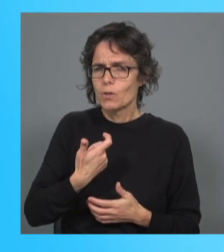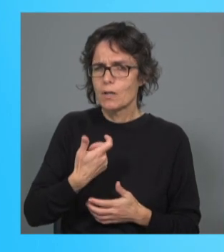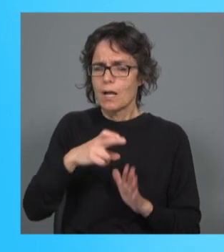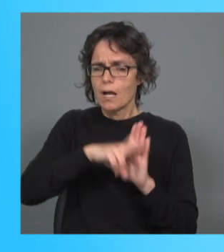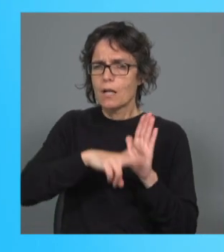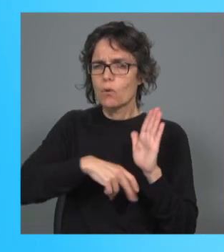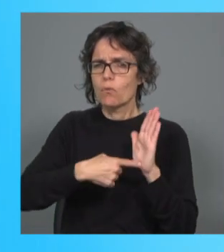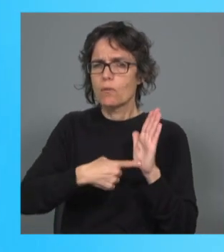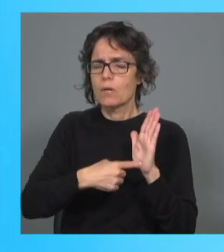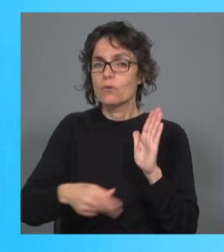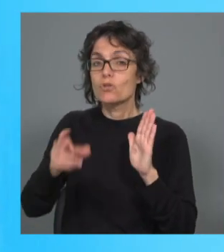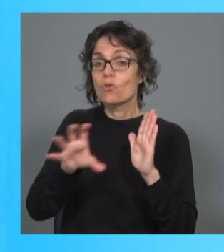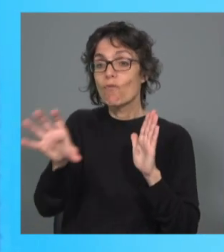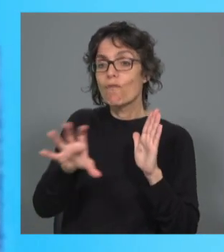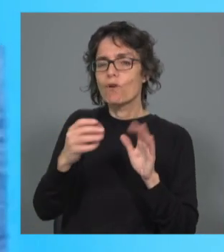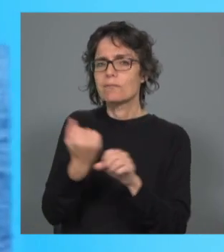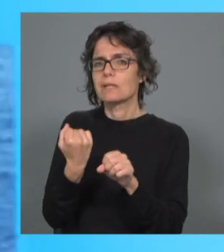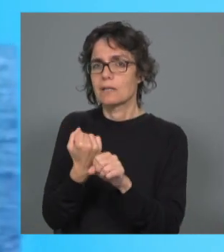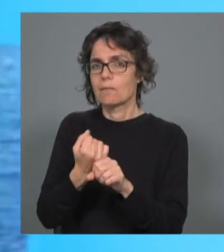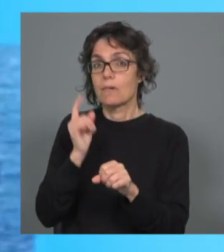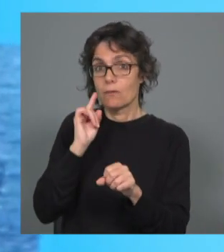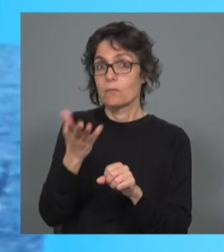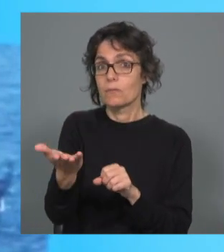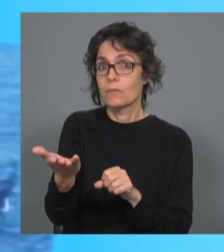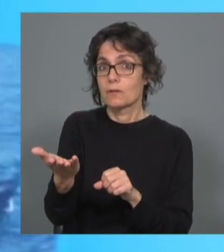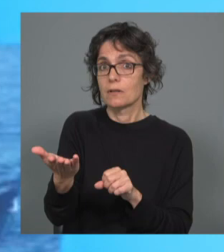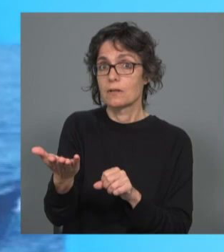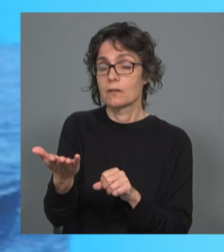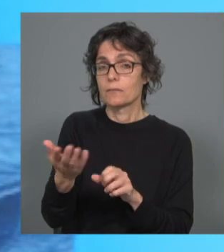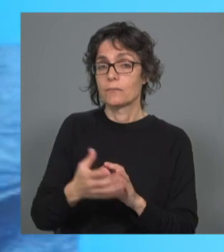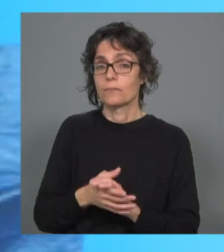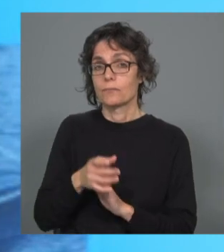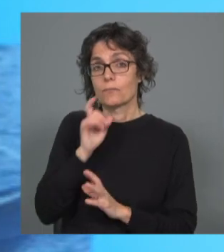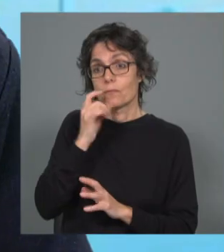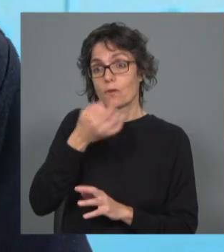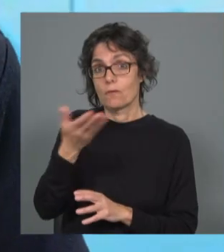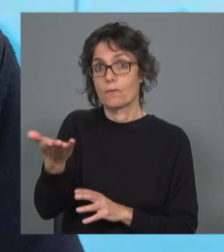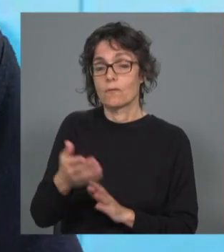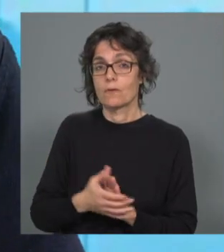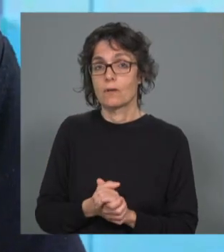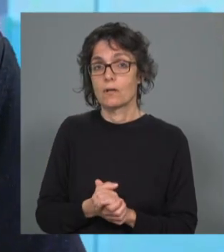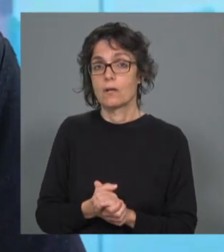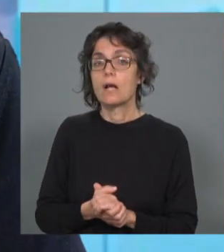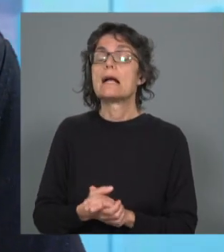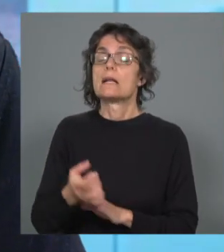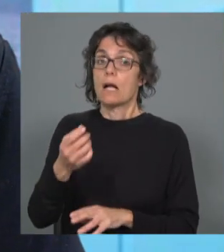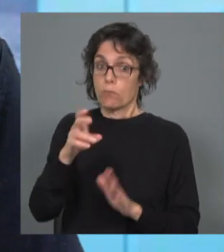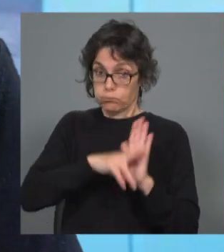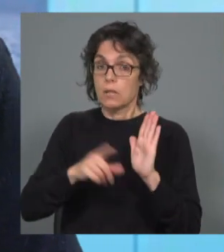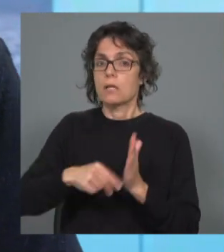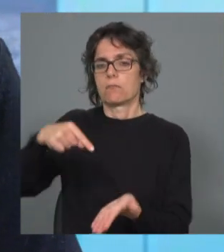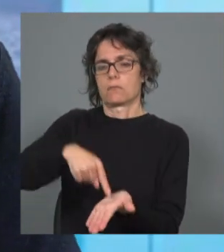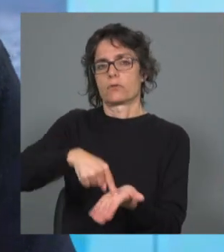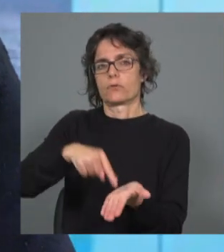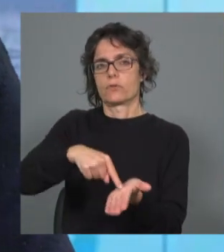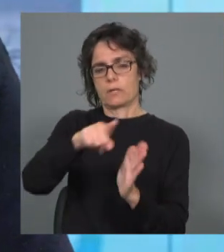regulamentar estas novas modalidades? É do interesse também de quem trabalha? Regulamentar e ser exigente no